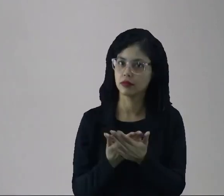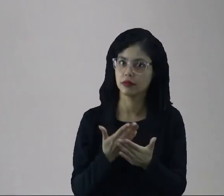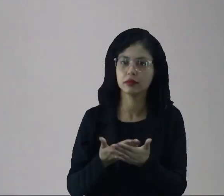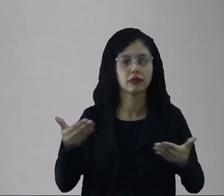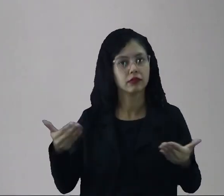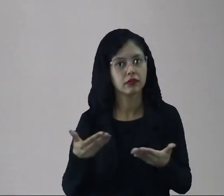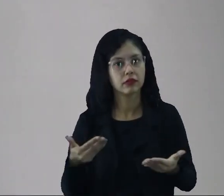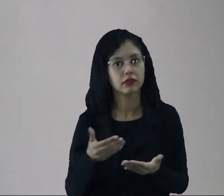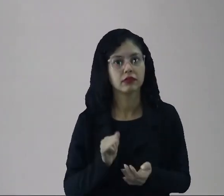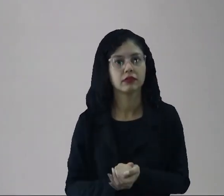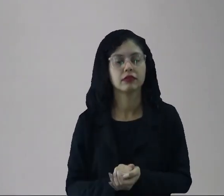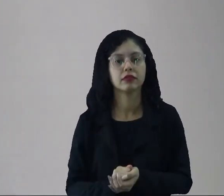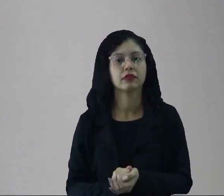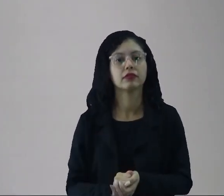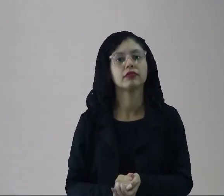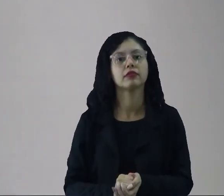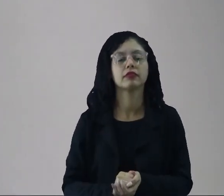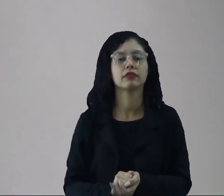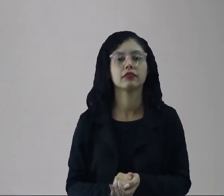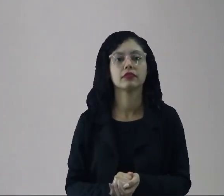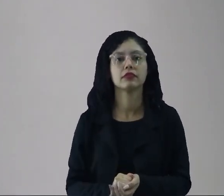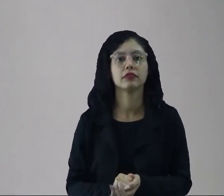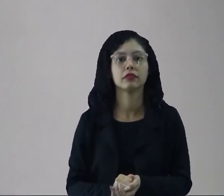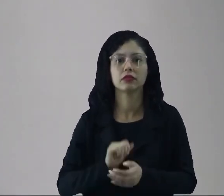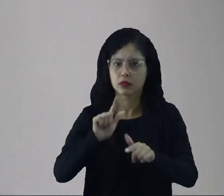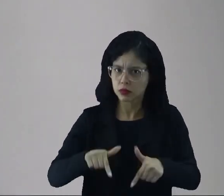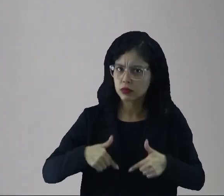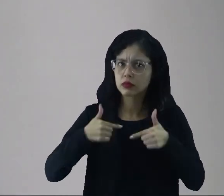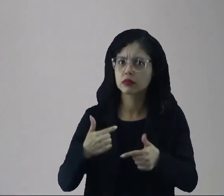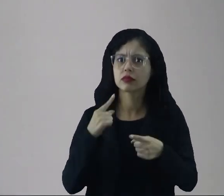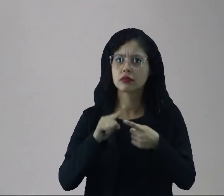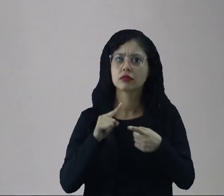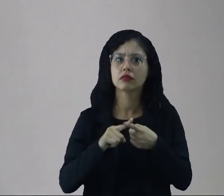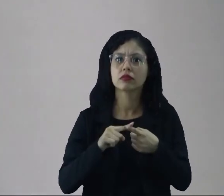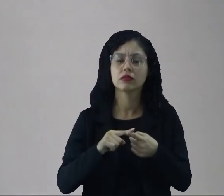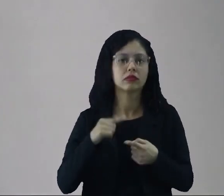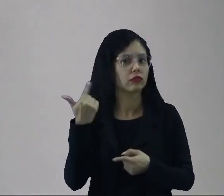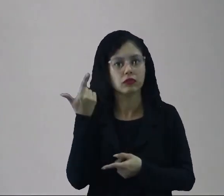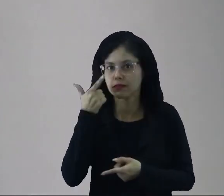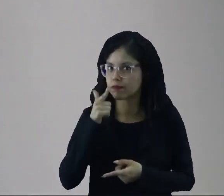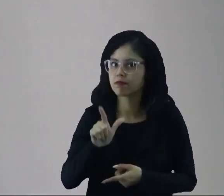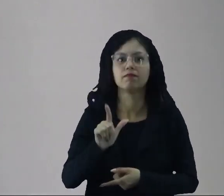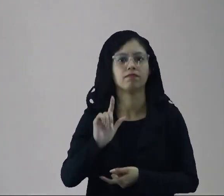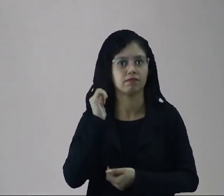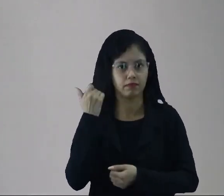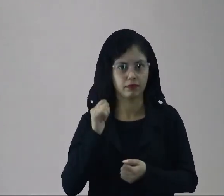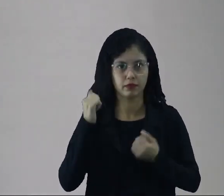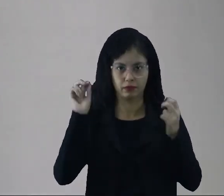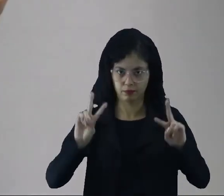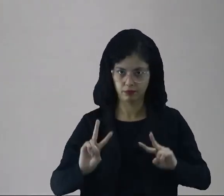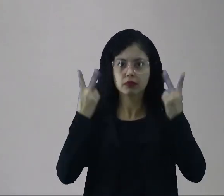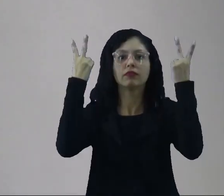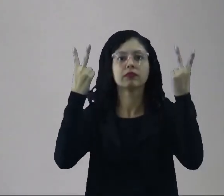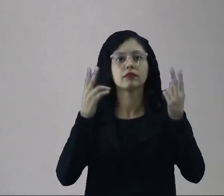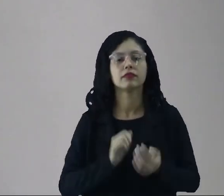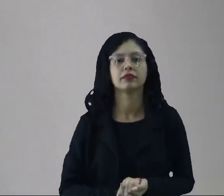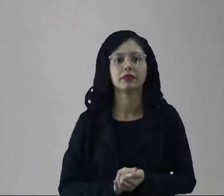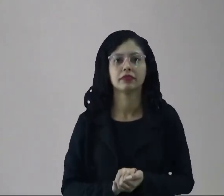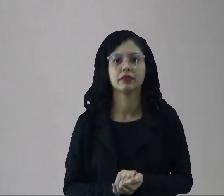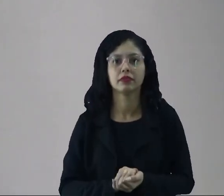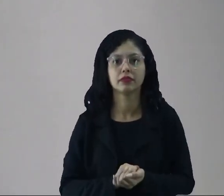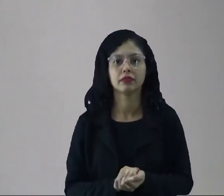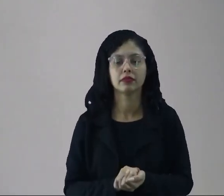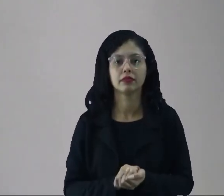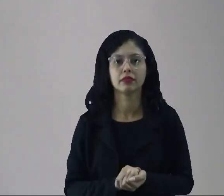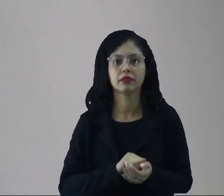nossa aula de hoje e eu deixo um recado para você. Lute, porque quem não luta não consegue vencer. Não se deixe levar